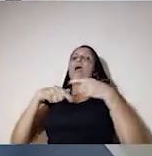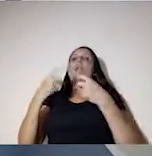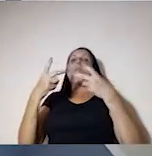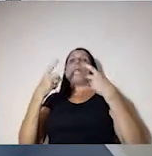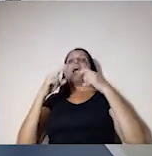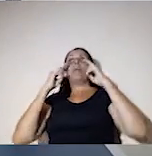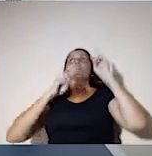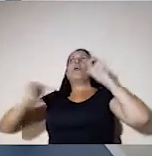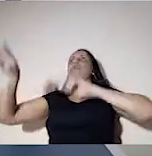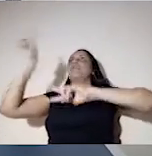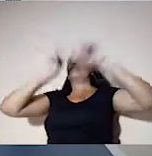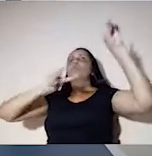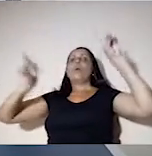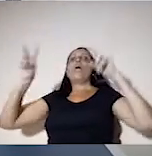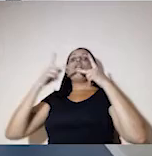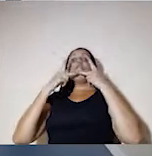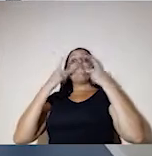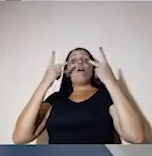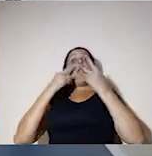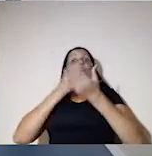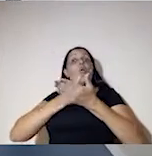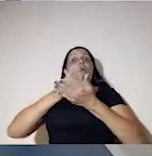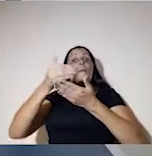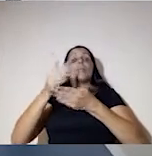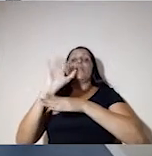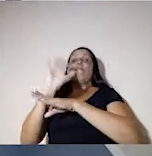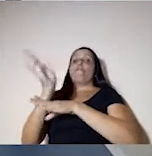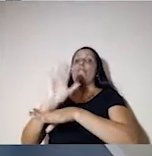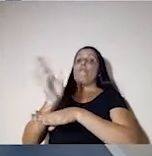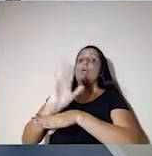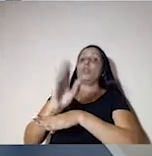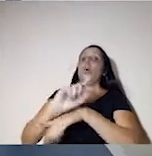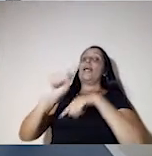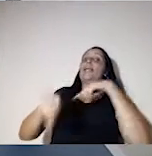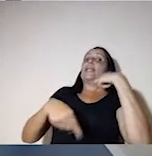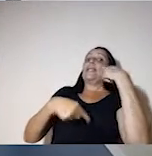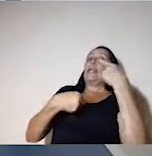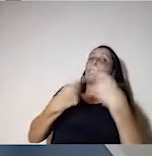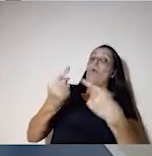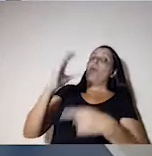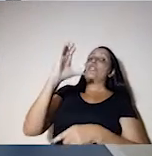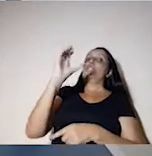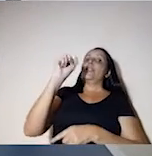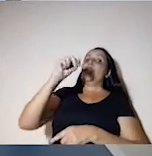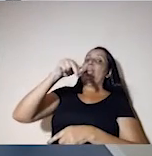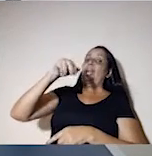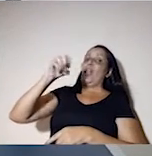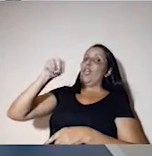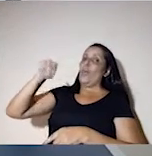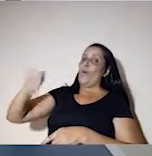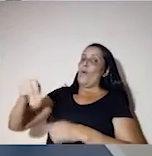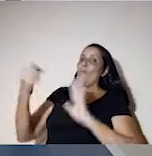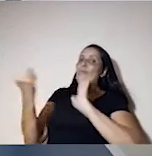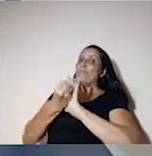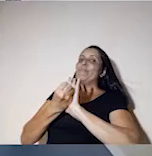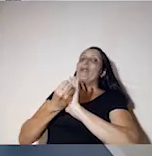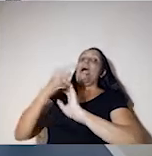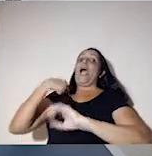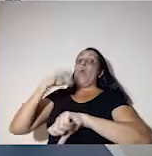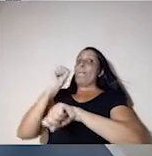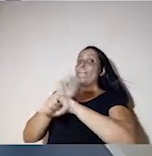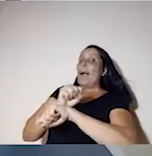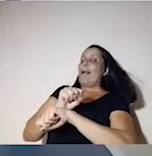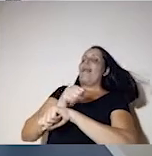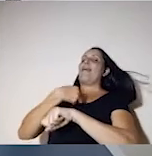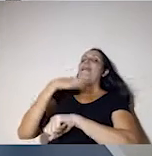trabalho no mercado audiovisual. Falei que eu comecei com filmadoras e depois parti para Canon. E